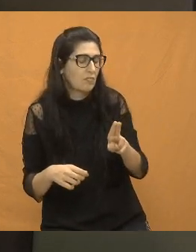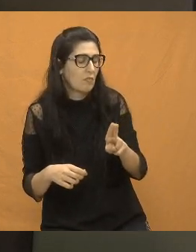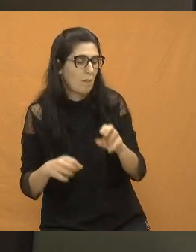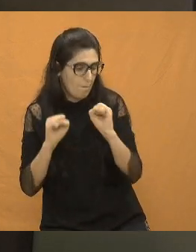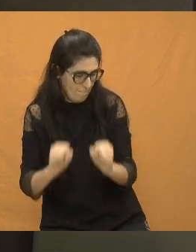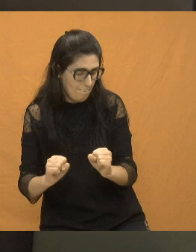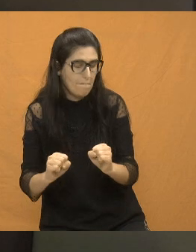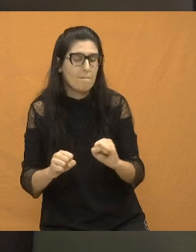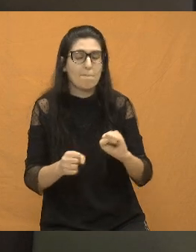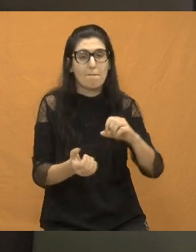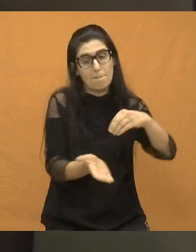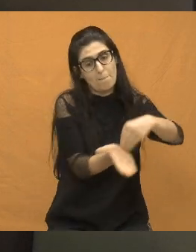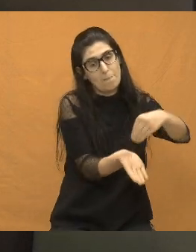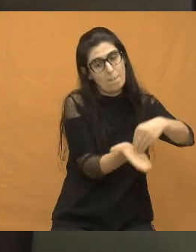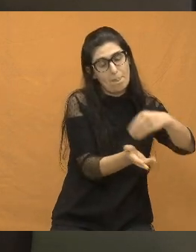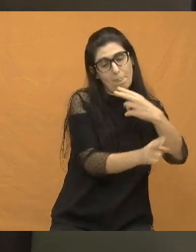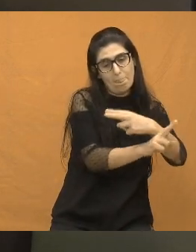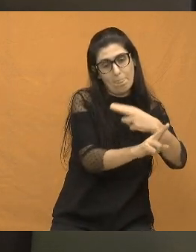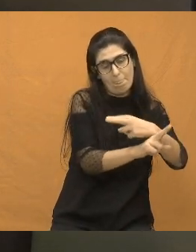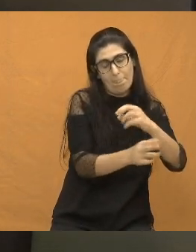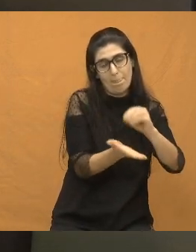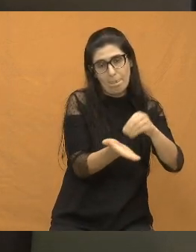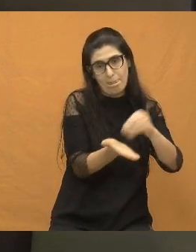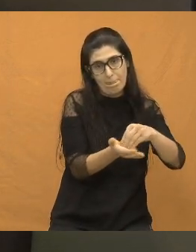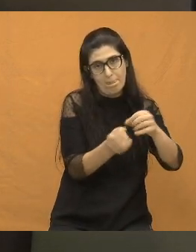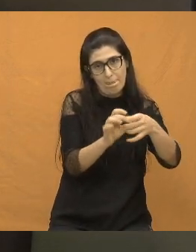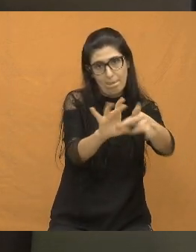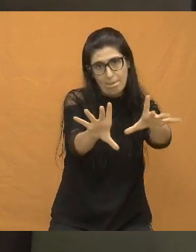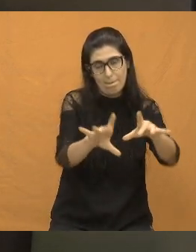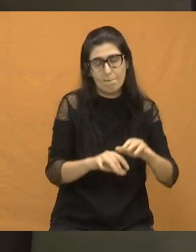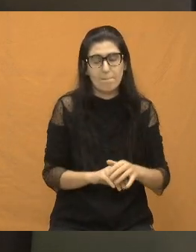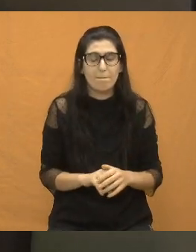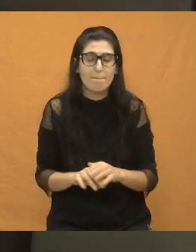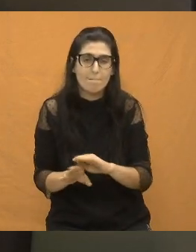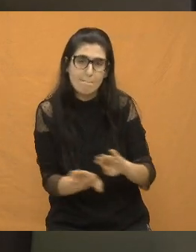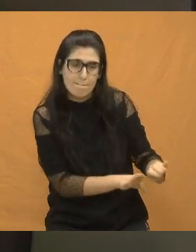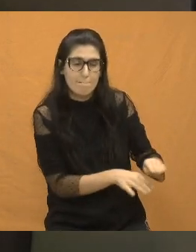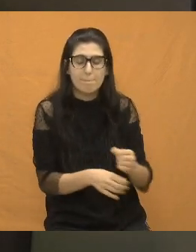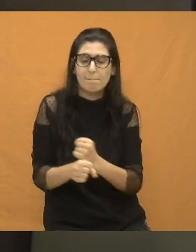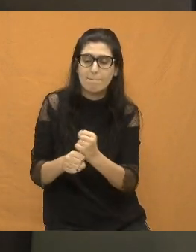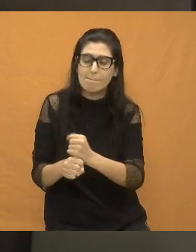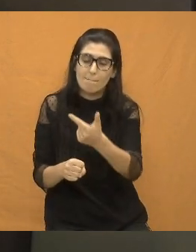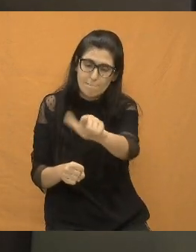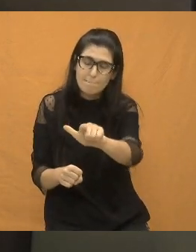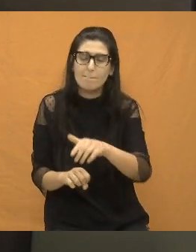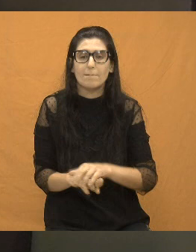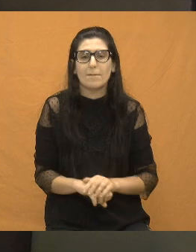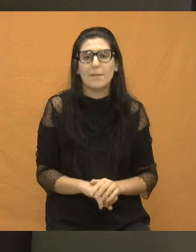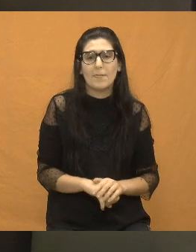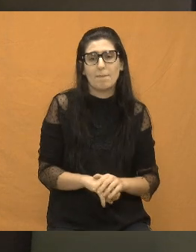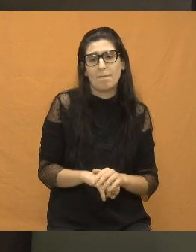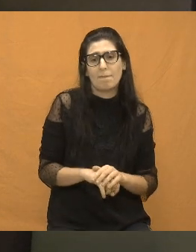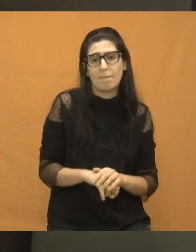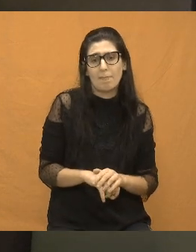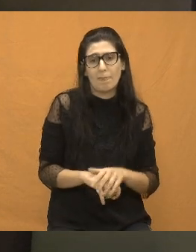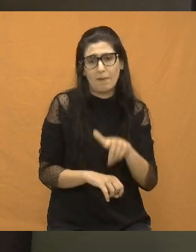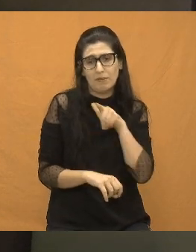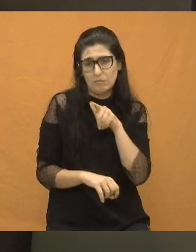tanto. Né? O ano que vem vai ser a mesma coisa, sempre sinalizando que tem alguma coisa que